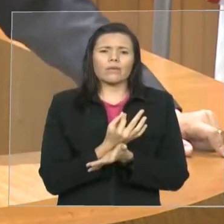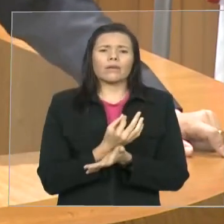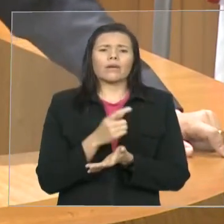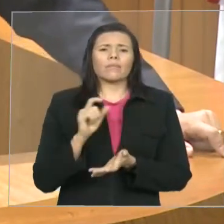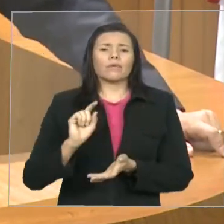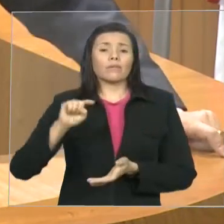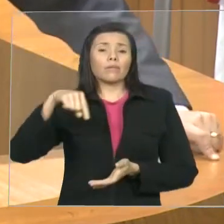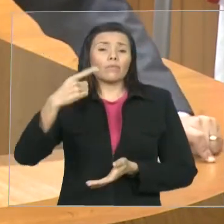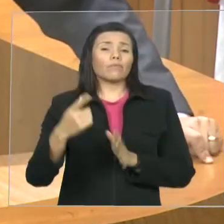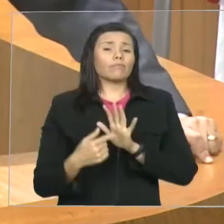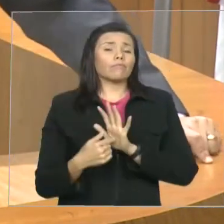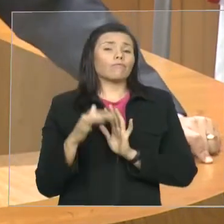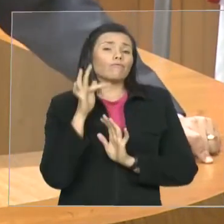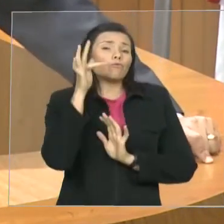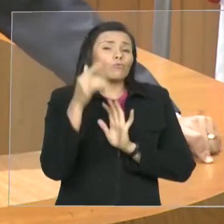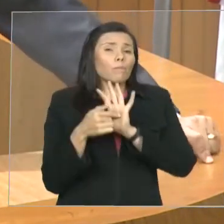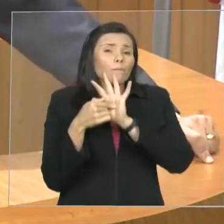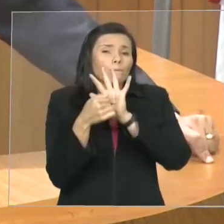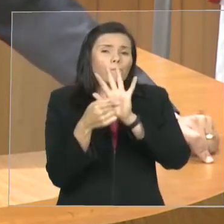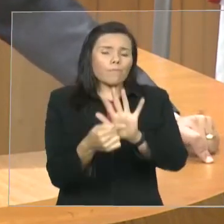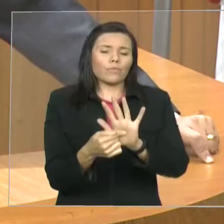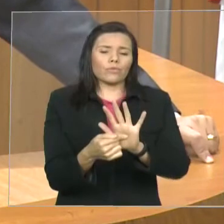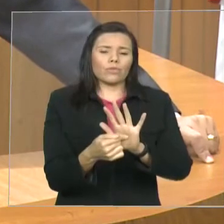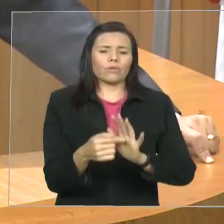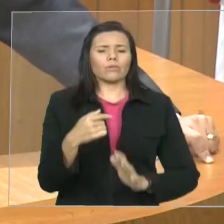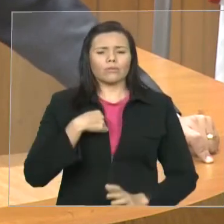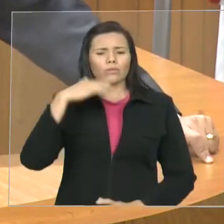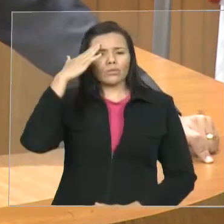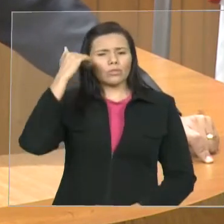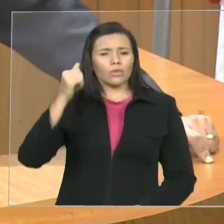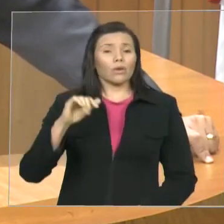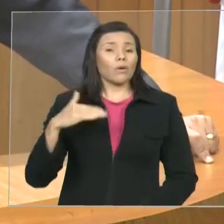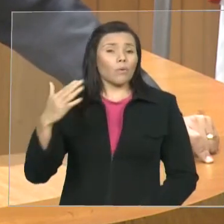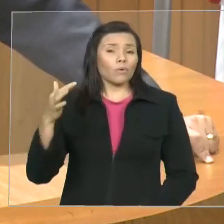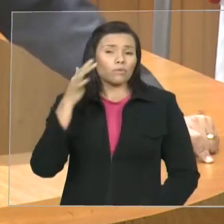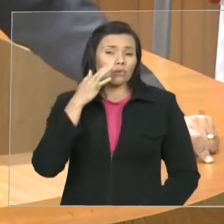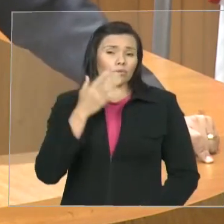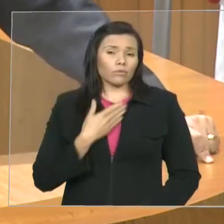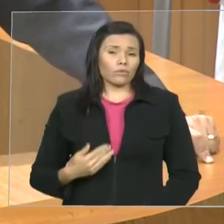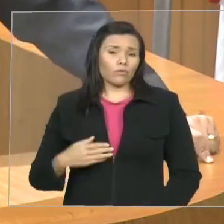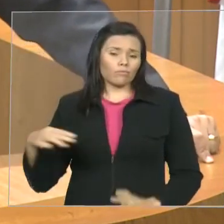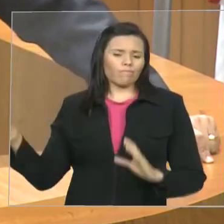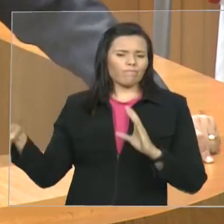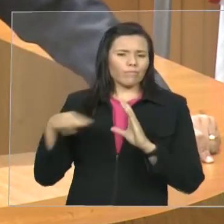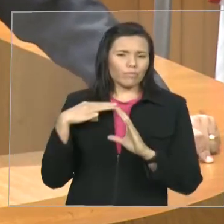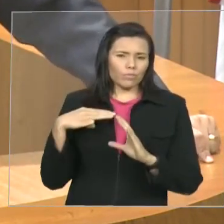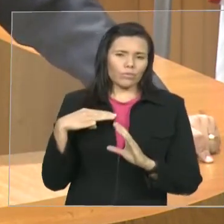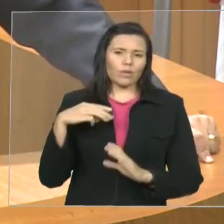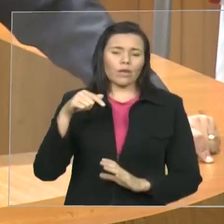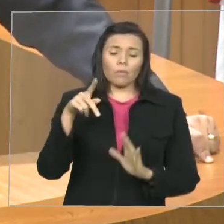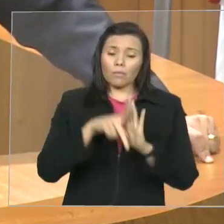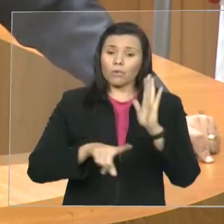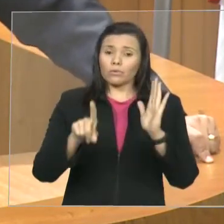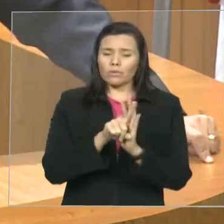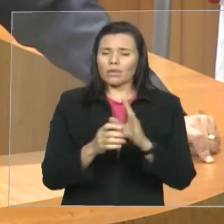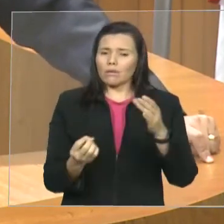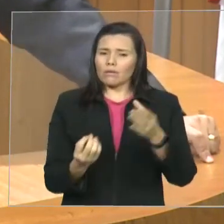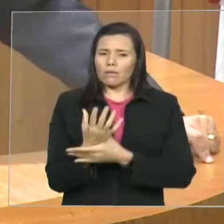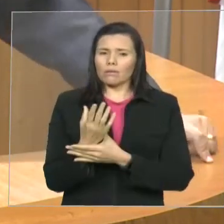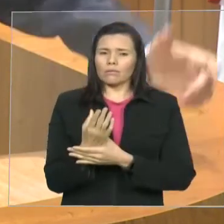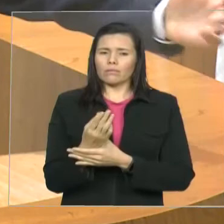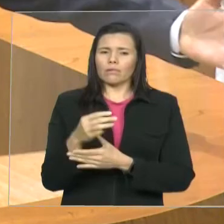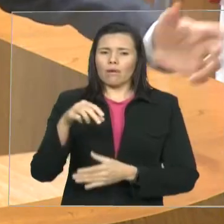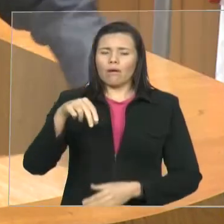tenha confiança de que quando chegar nesta casa o projeto de lei criando o Museu Histórico de